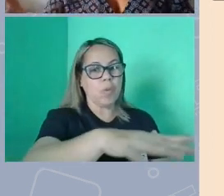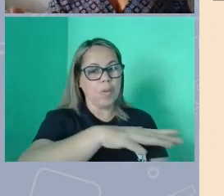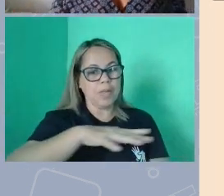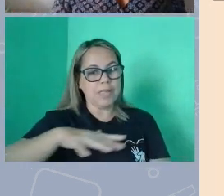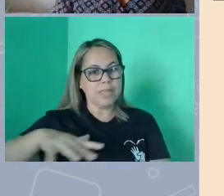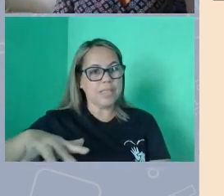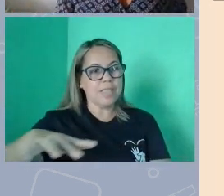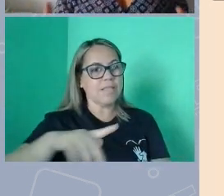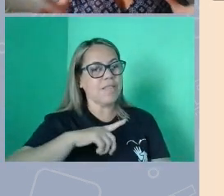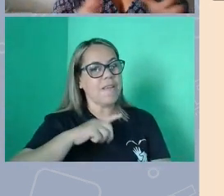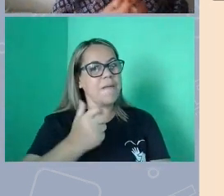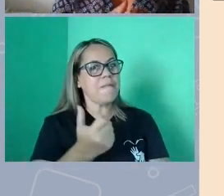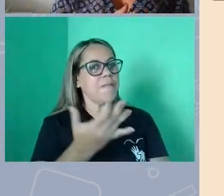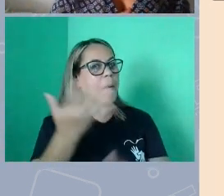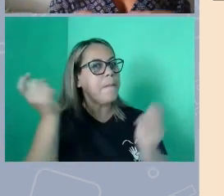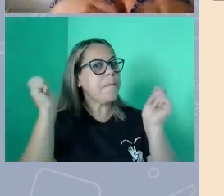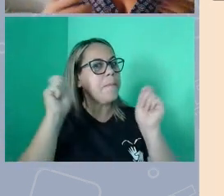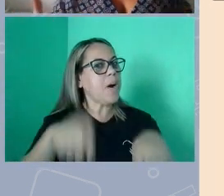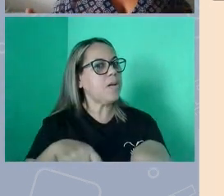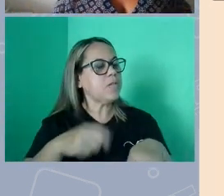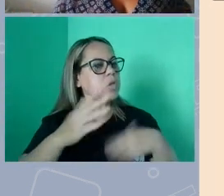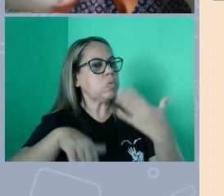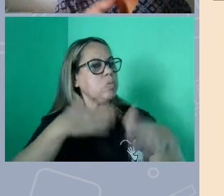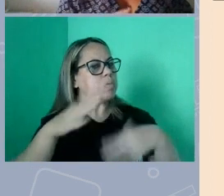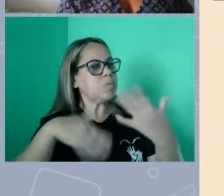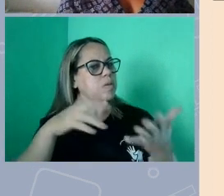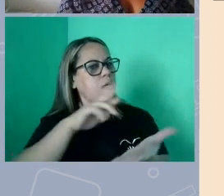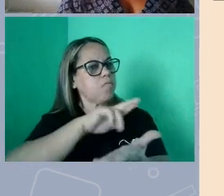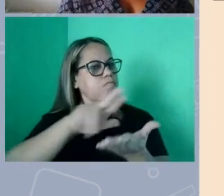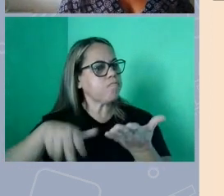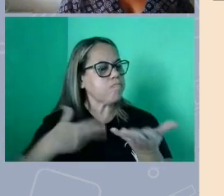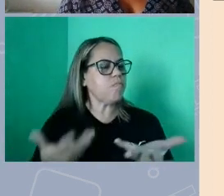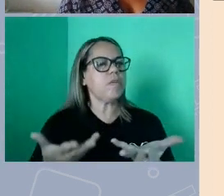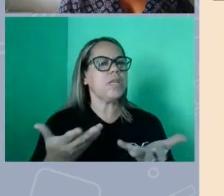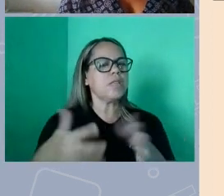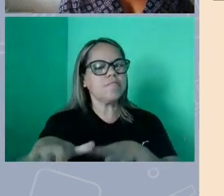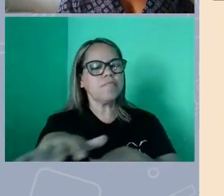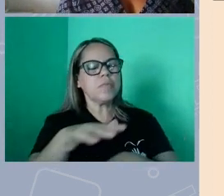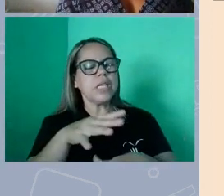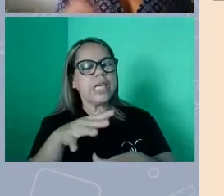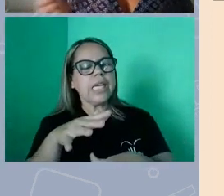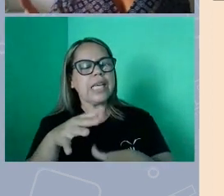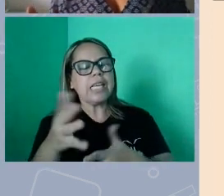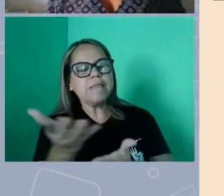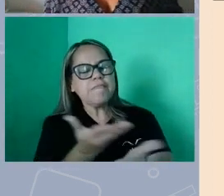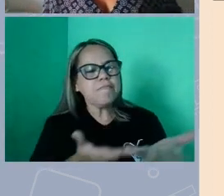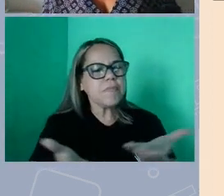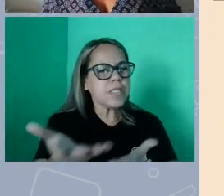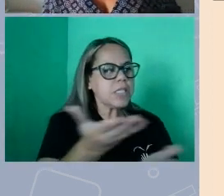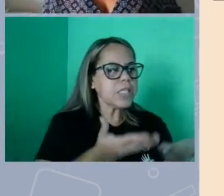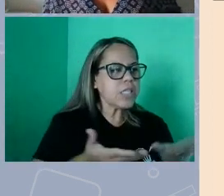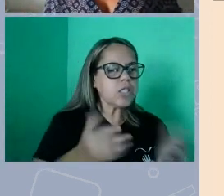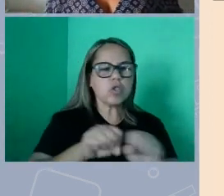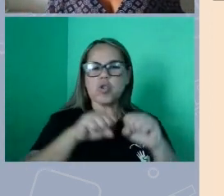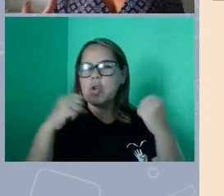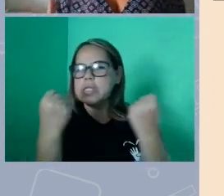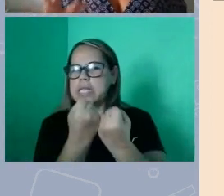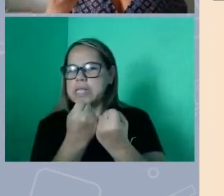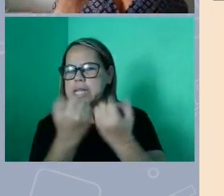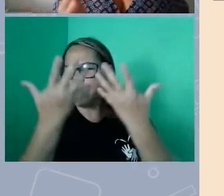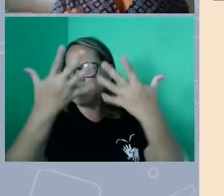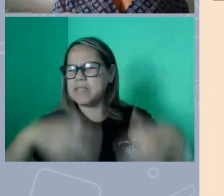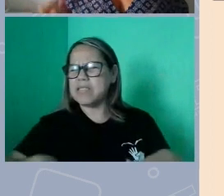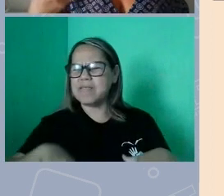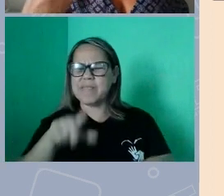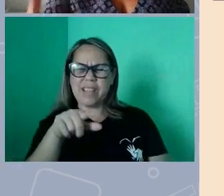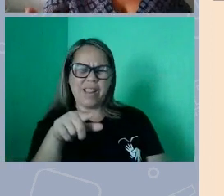possibilidades no processo de múltiplas interações sociedade natureza será que o possibilismo a partir